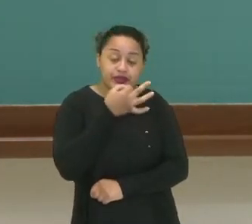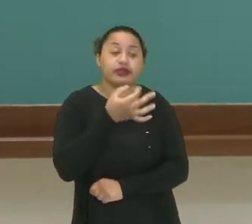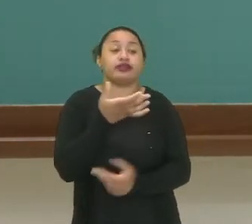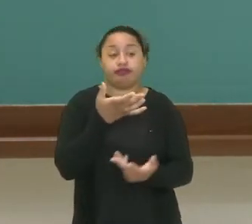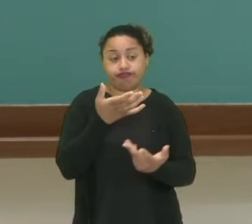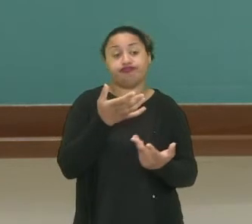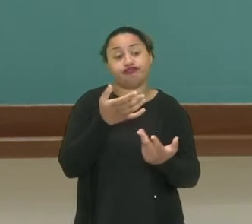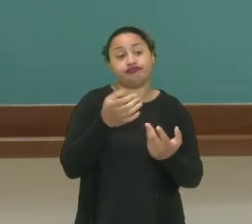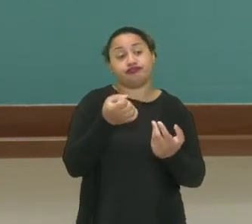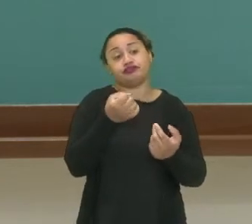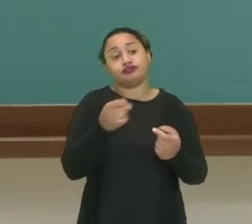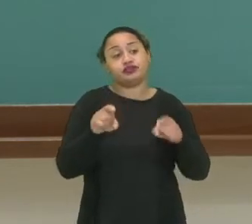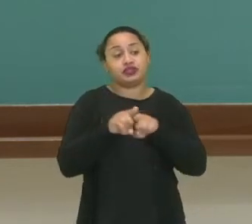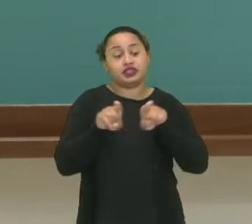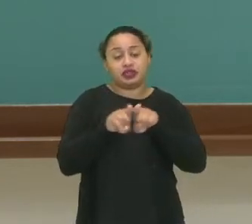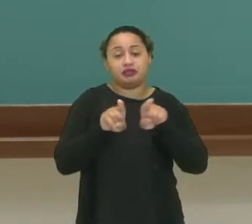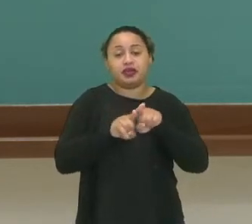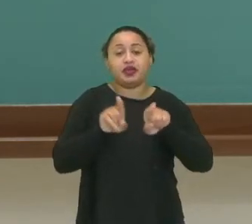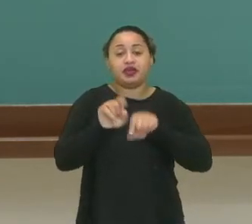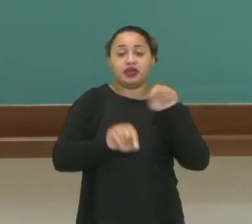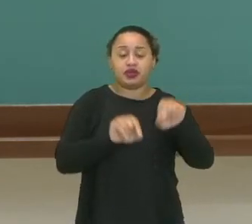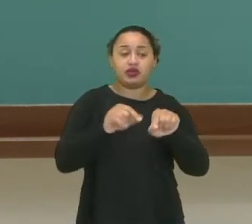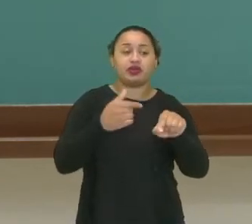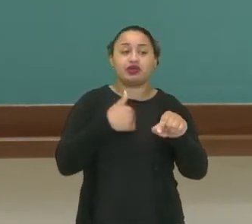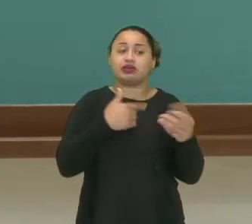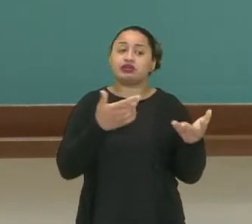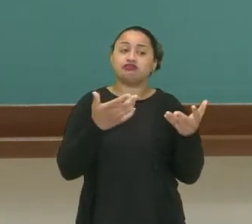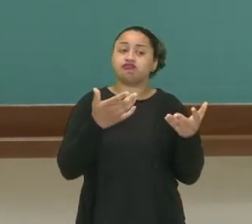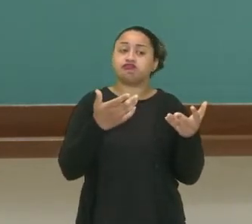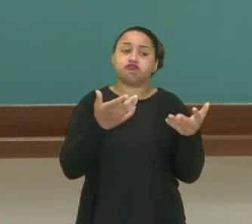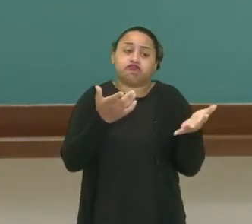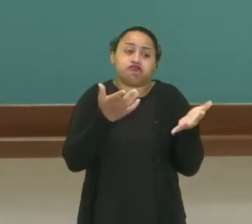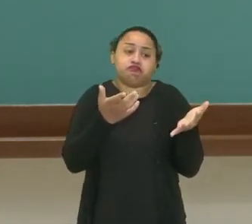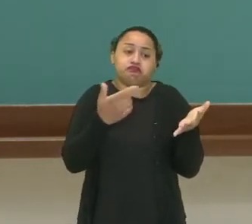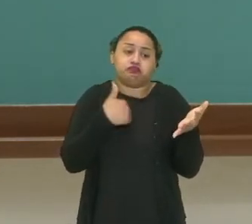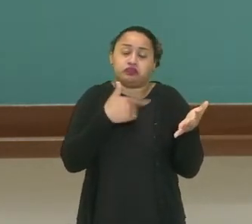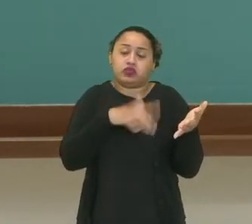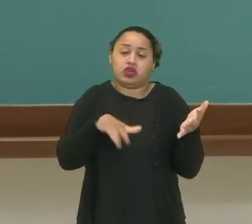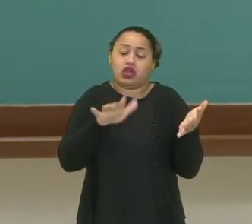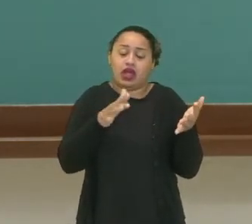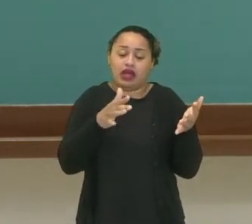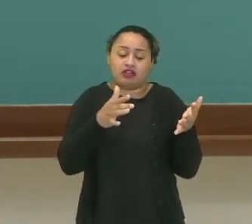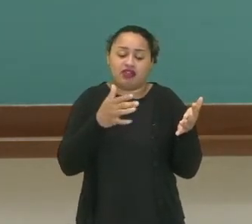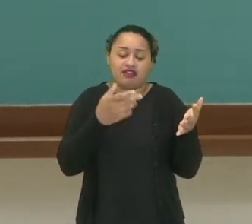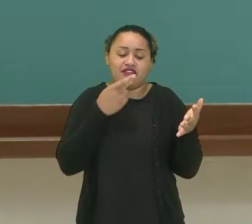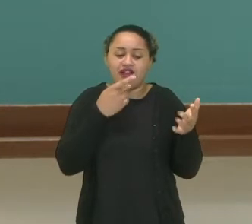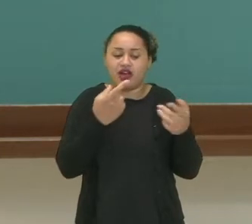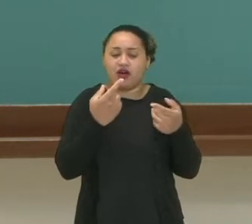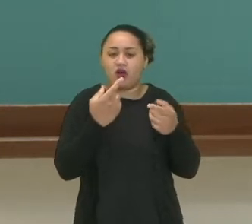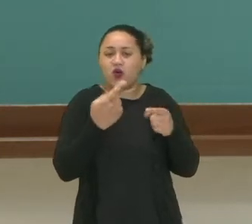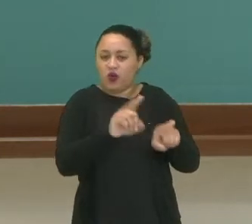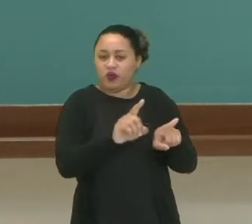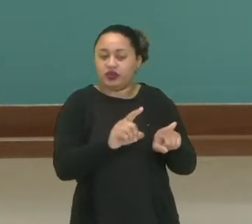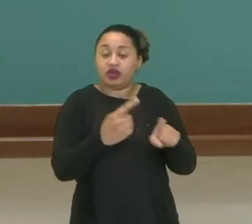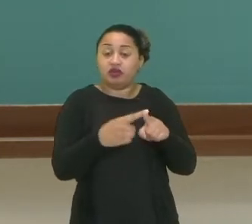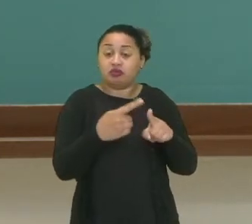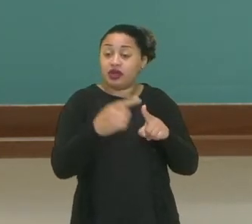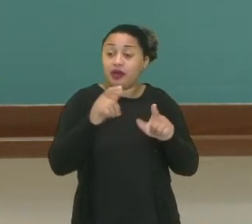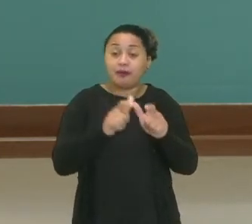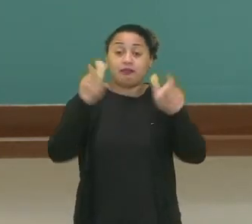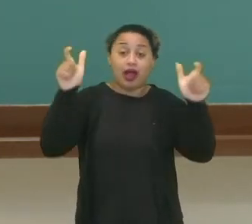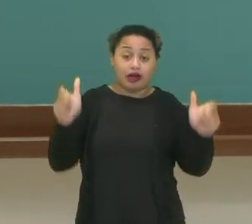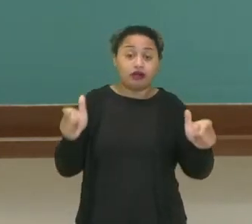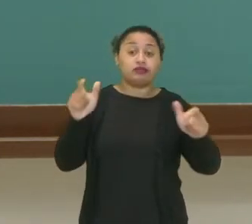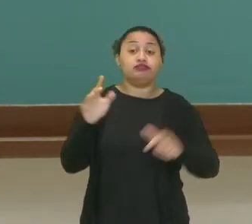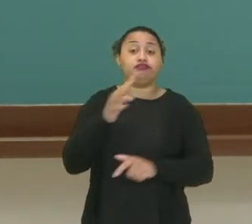massificada. Ninguém irá apelar contra, pois é conhecido universalmente, faz parte do senso comum, tá?